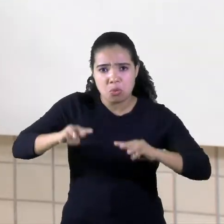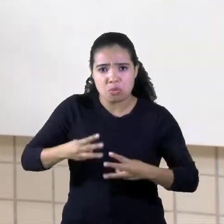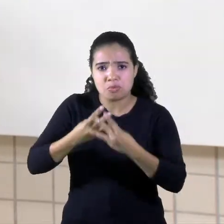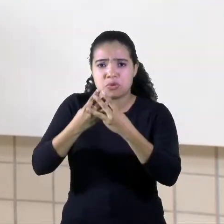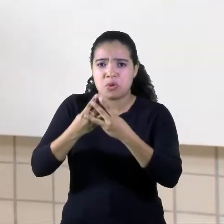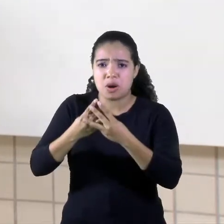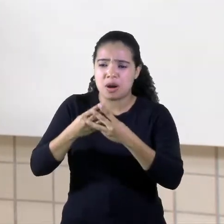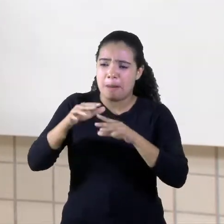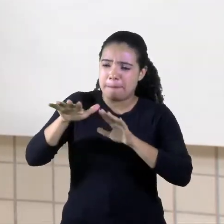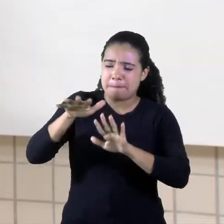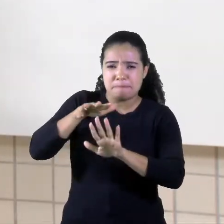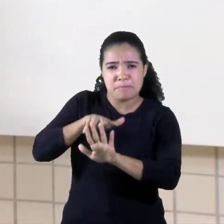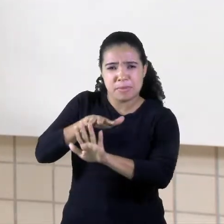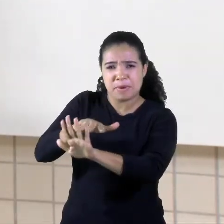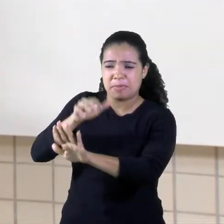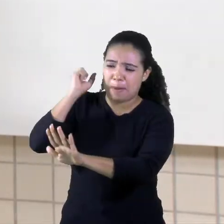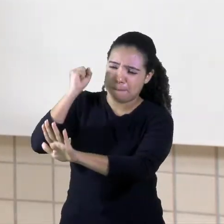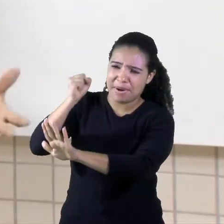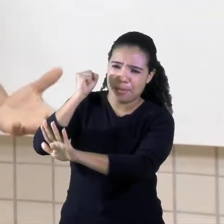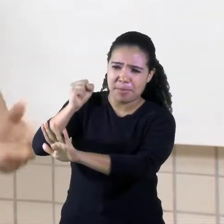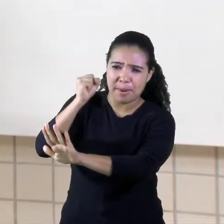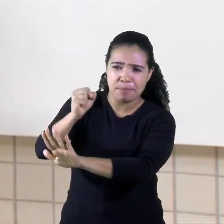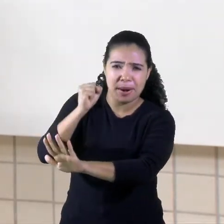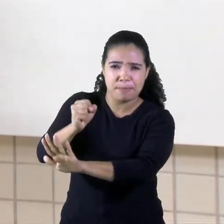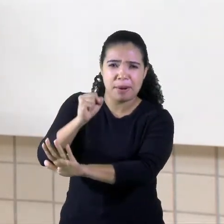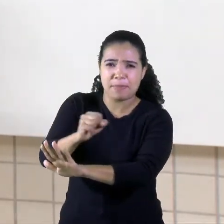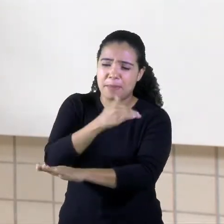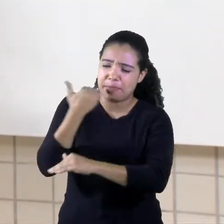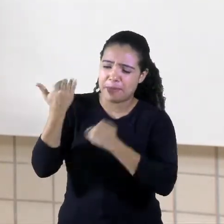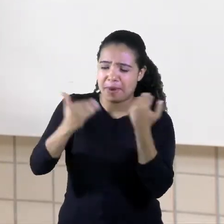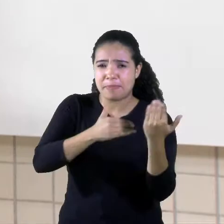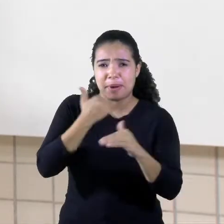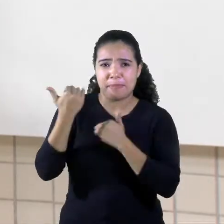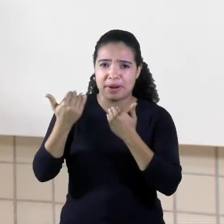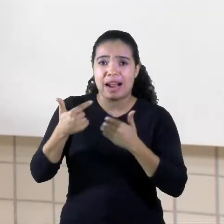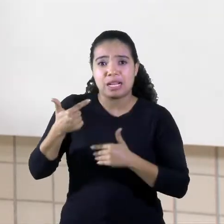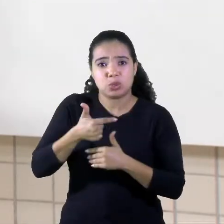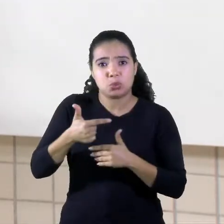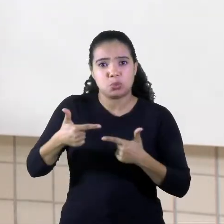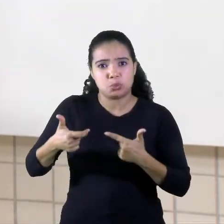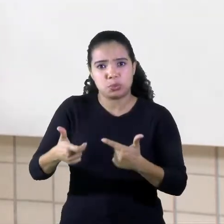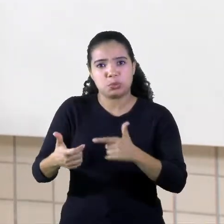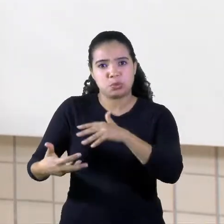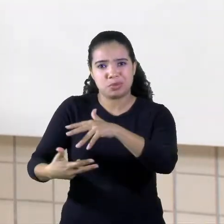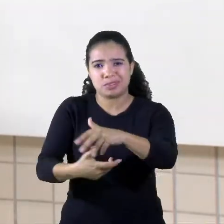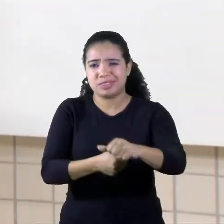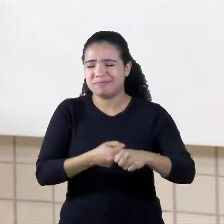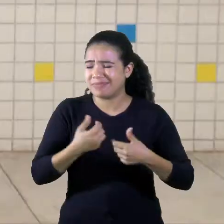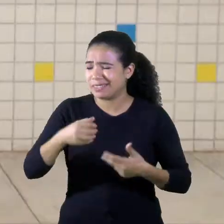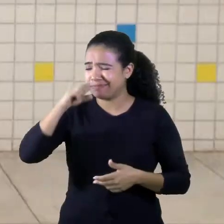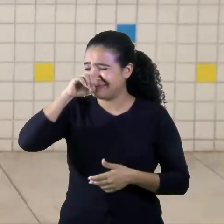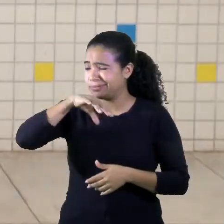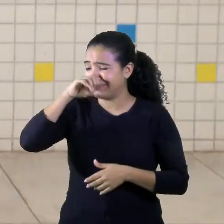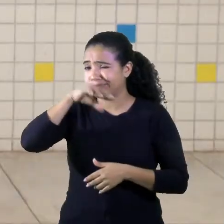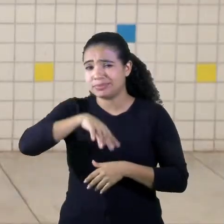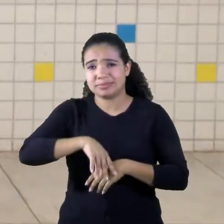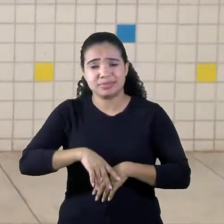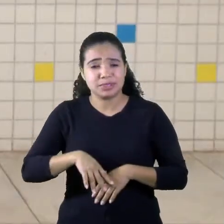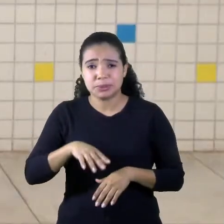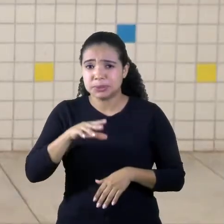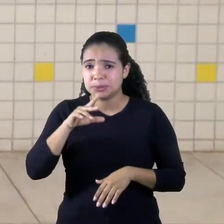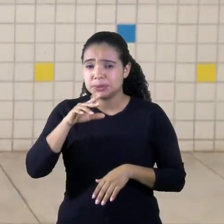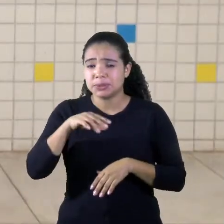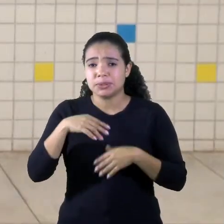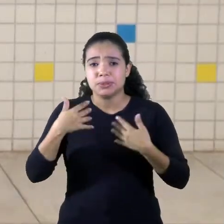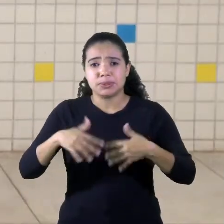e mortos durante a Segunda Guerra Mundial. É uma coisa terrível, é algo absurdo. Quando nós falamos a respeito